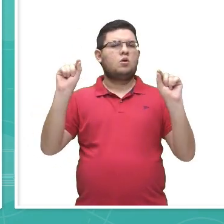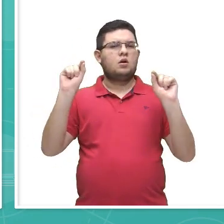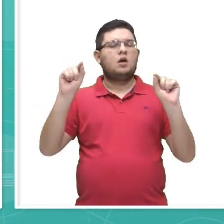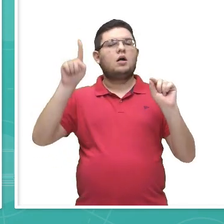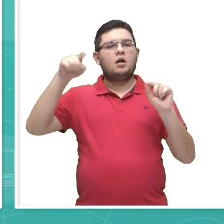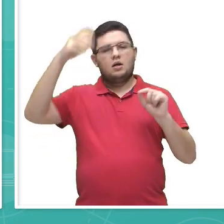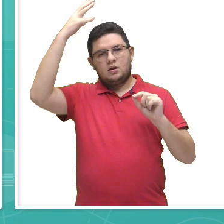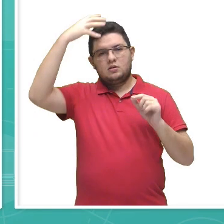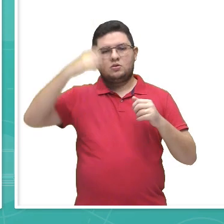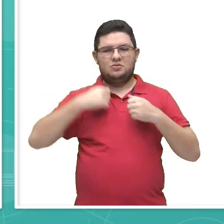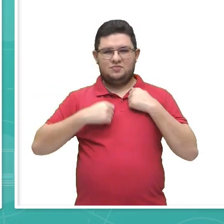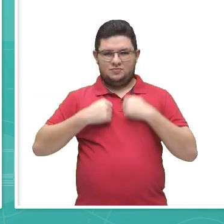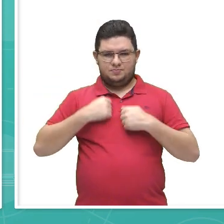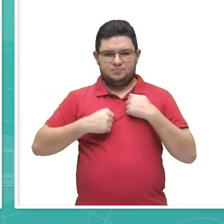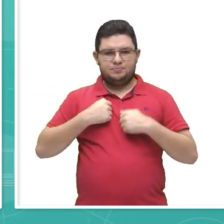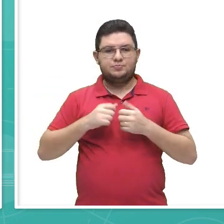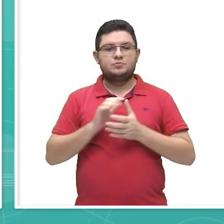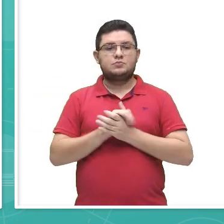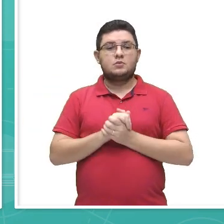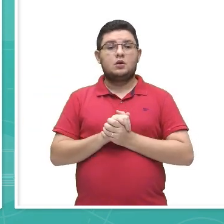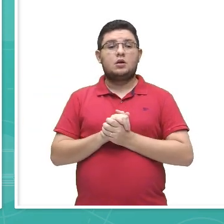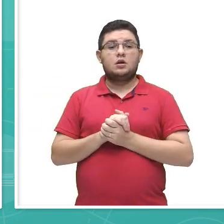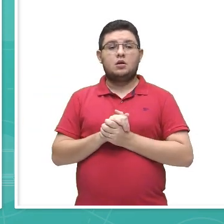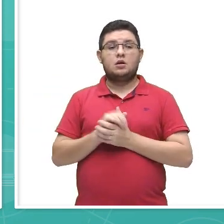banho lá no chuveiro. E wake